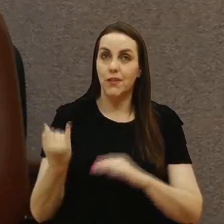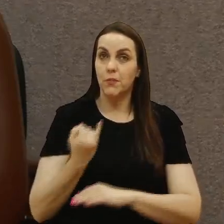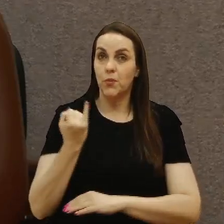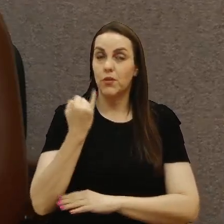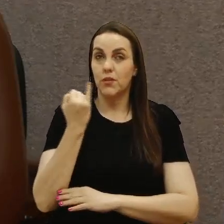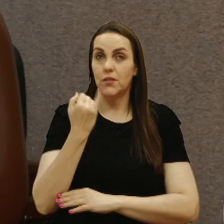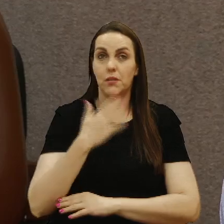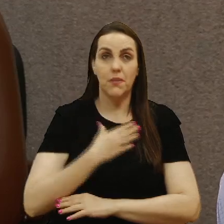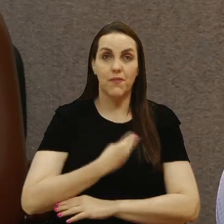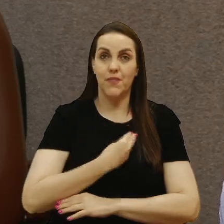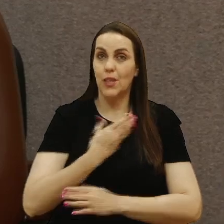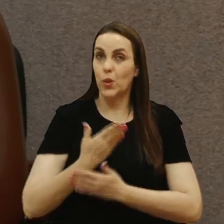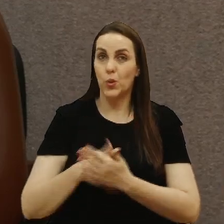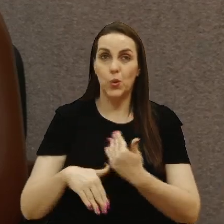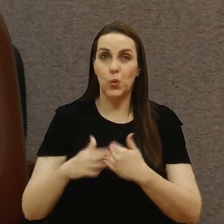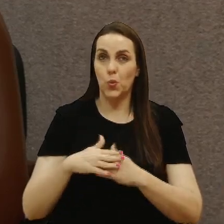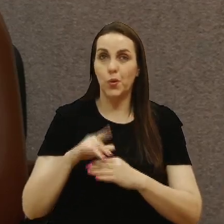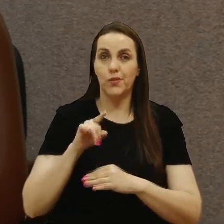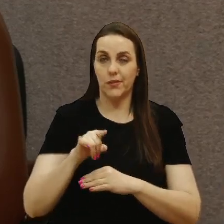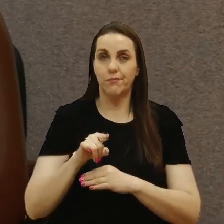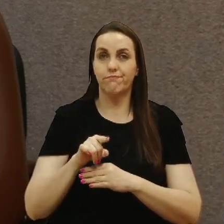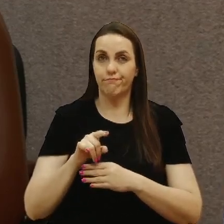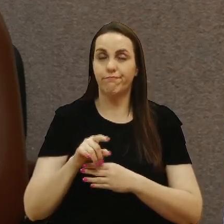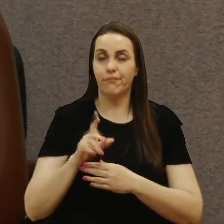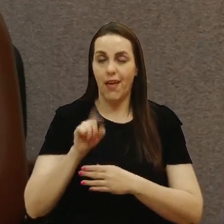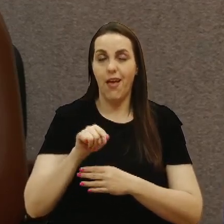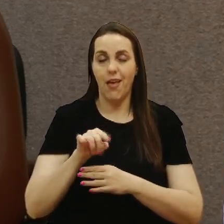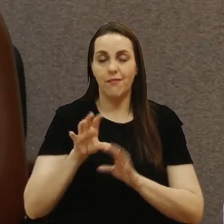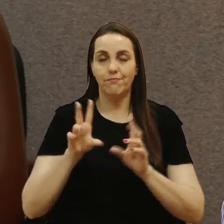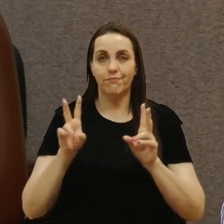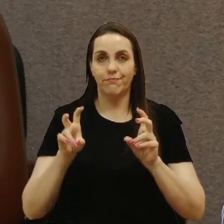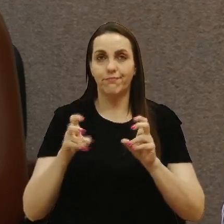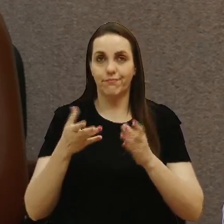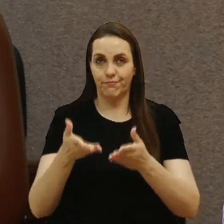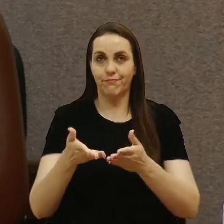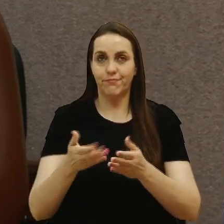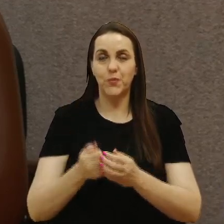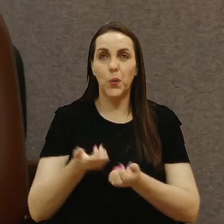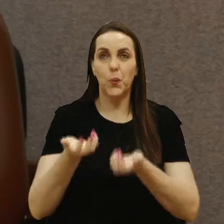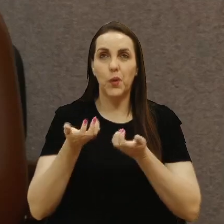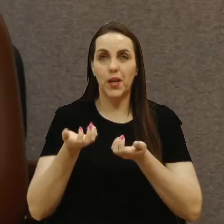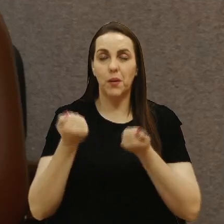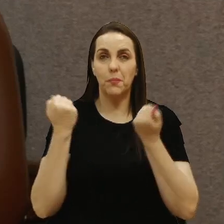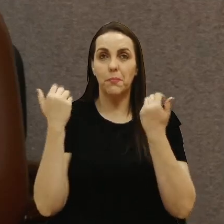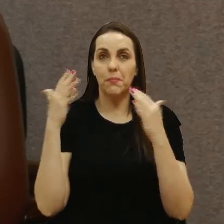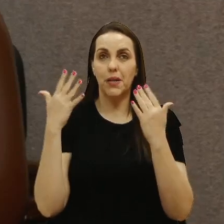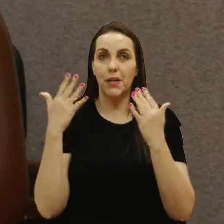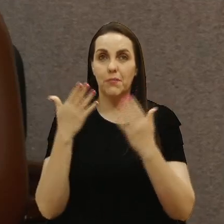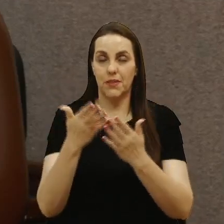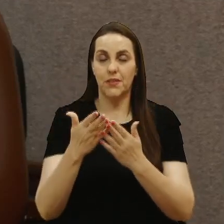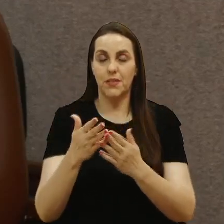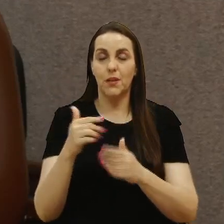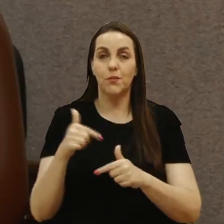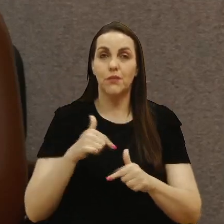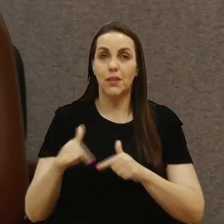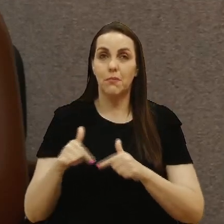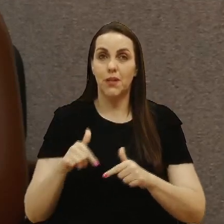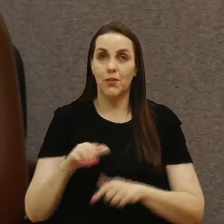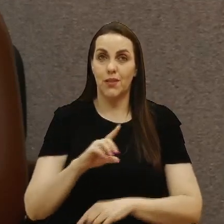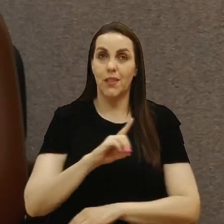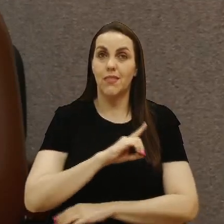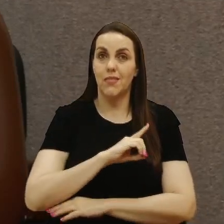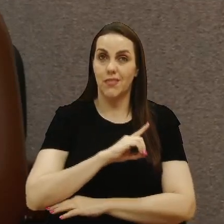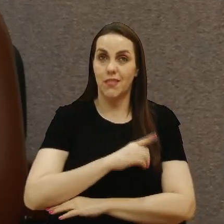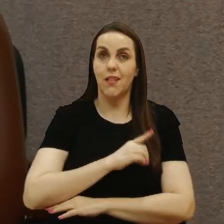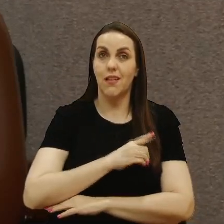toda foi baseada nisso. Inclusive, quero aqui parabenizar o trabalho feito pela delegacia, porque eu muitas vezes levei